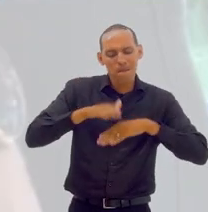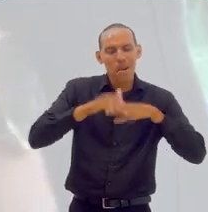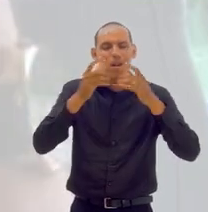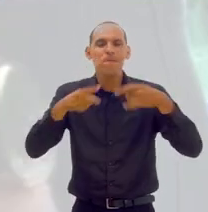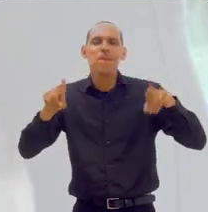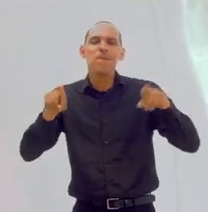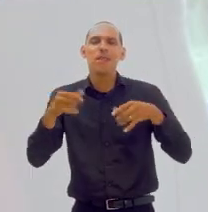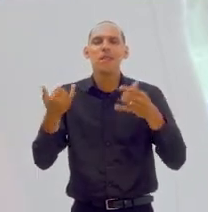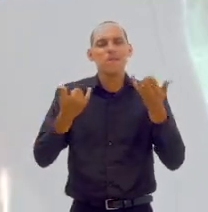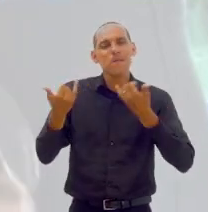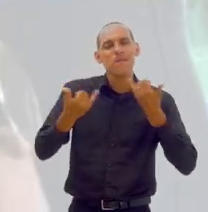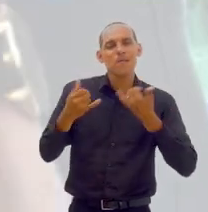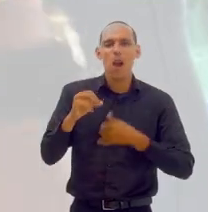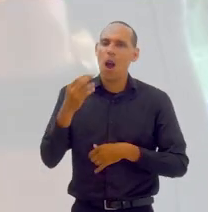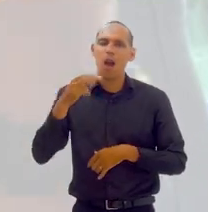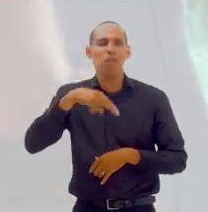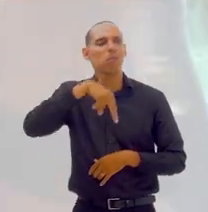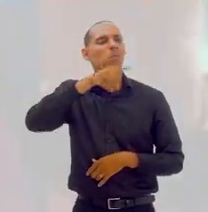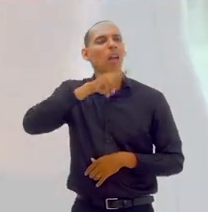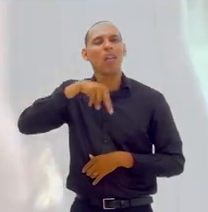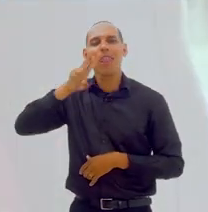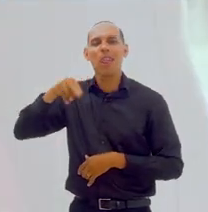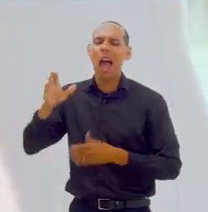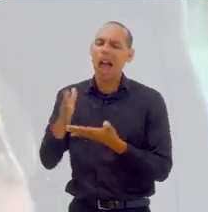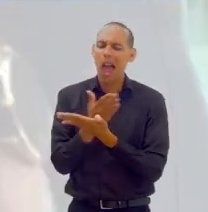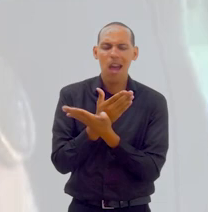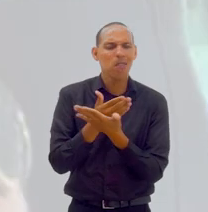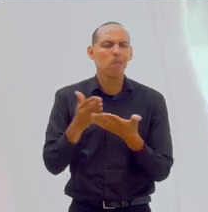faça música. Ou faça pintura,